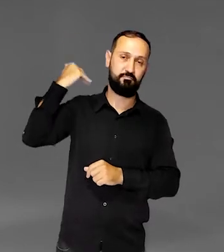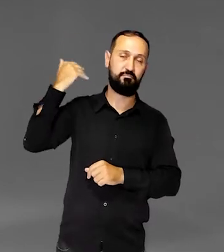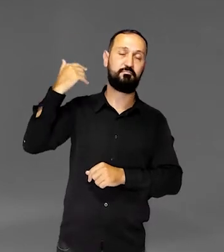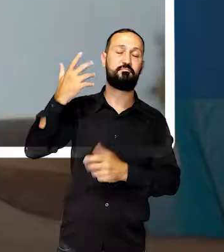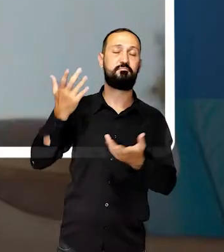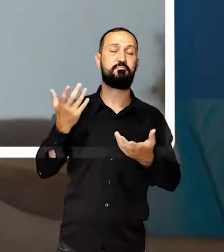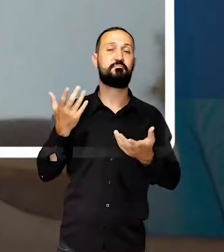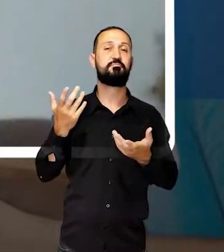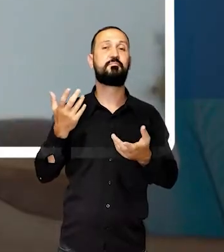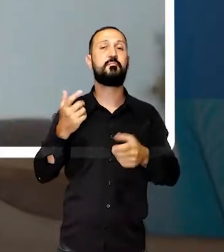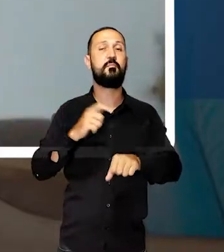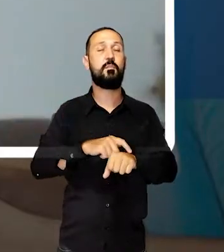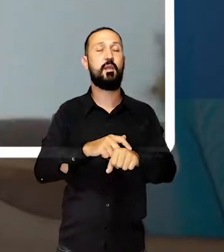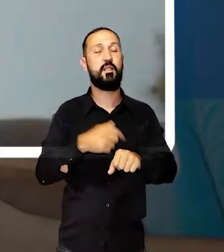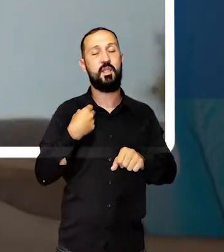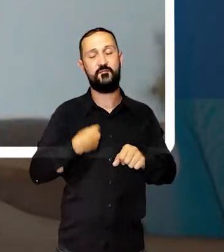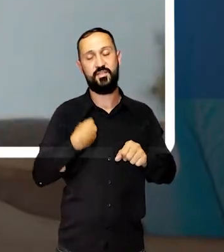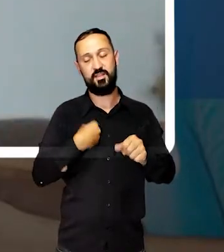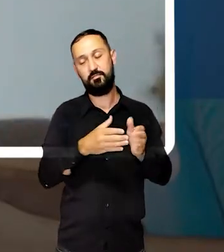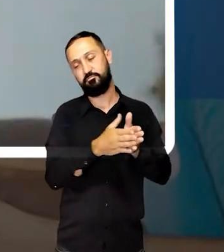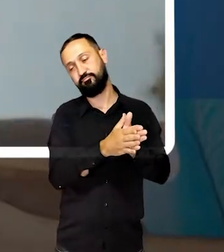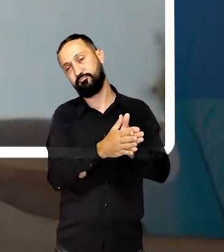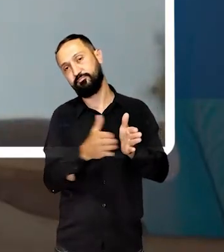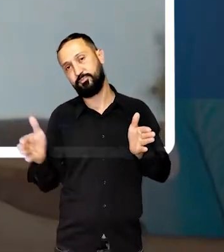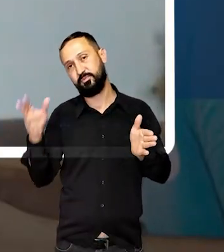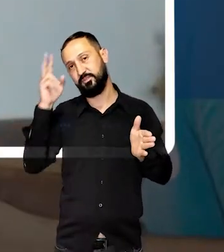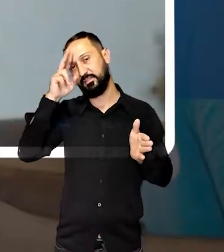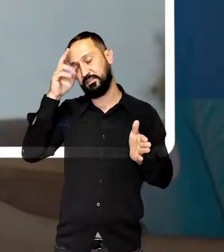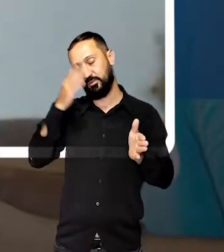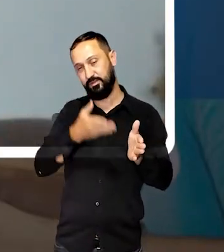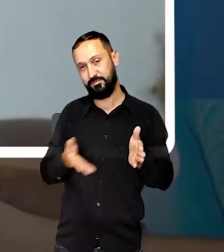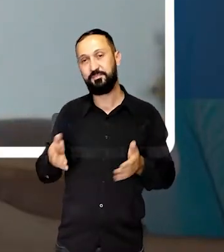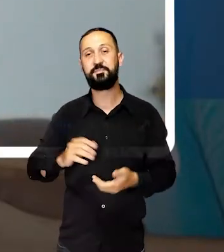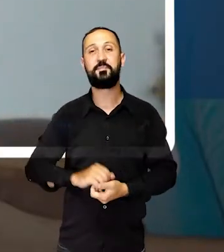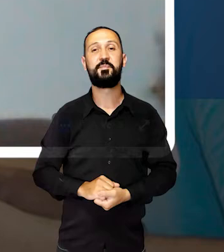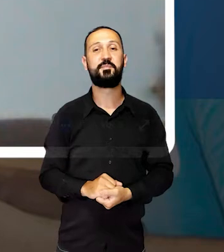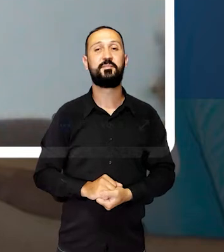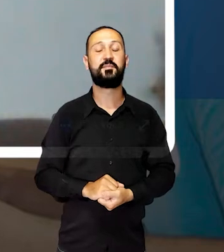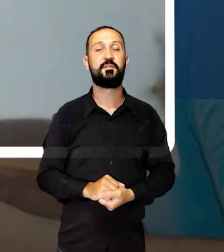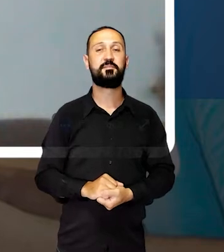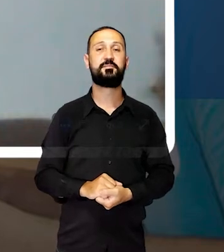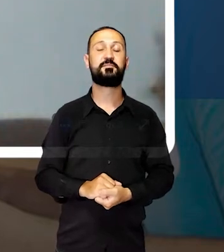naqueles momentos, naquelas passagens históricas.